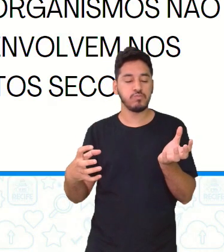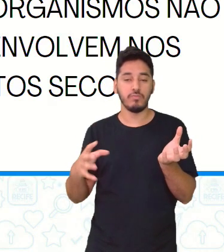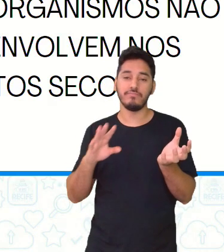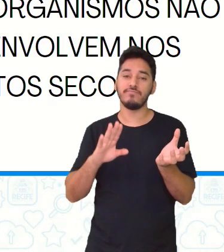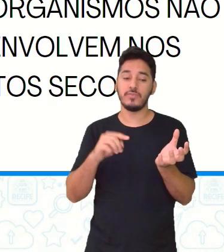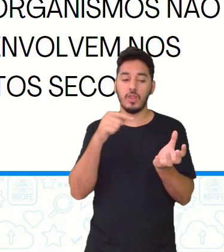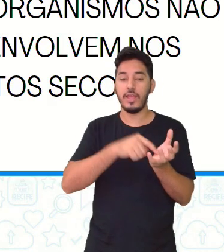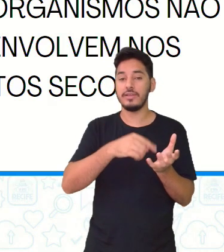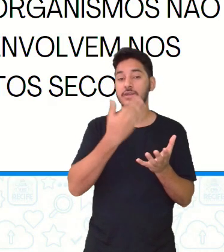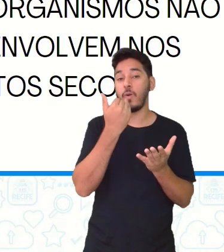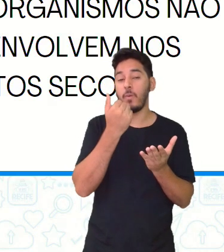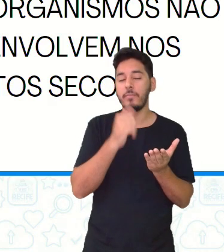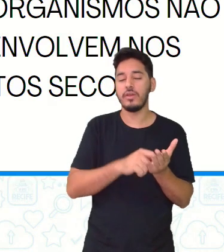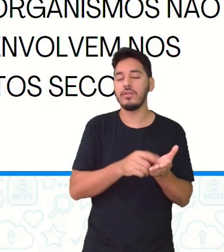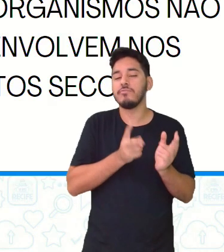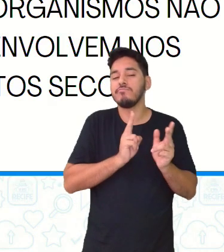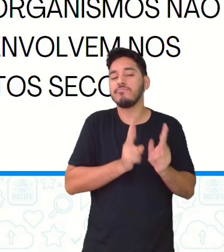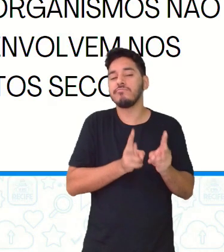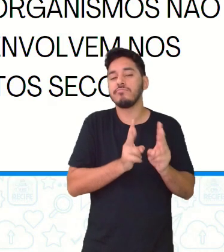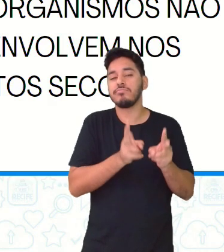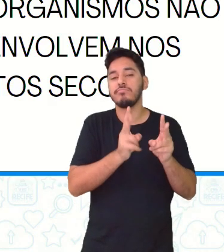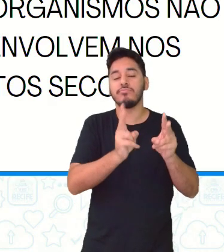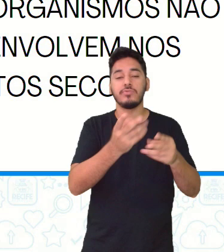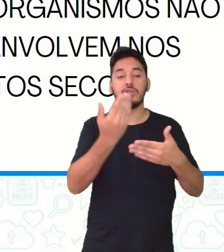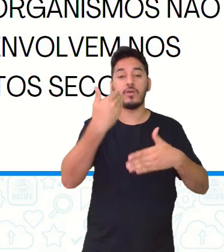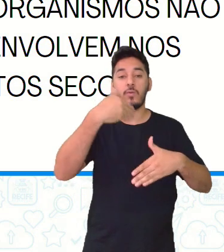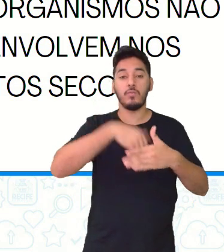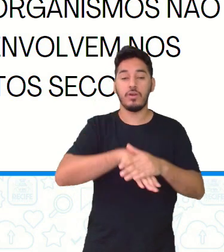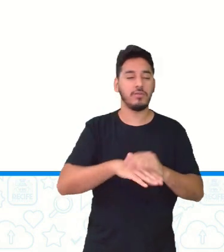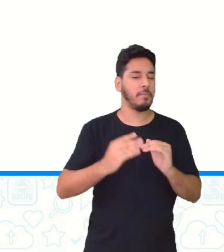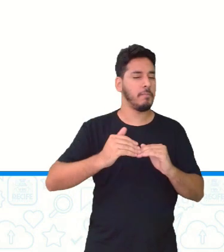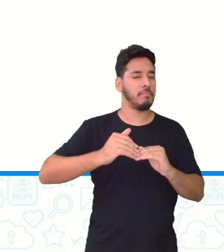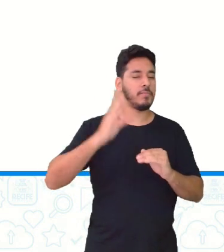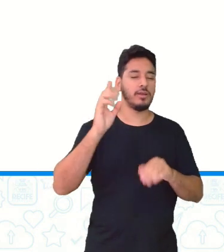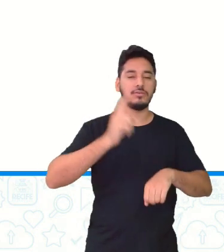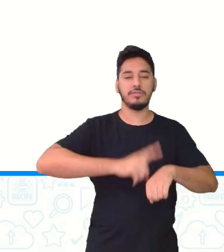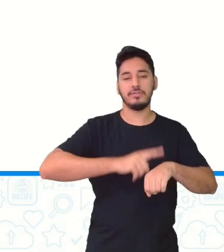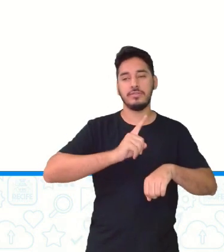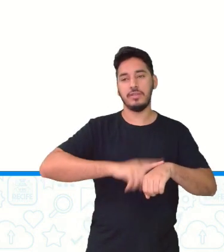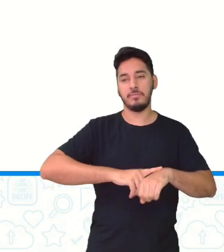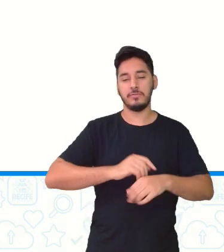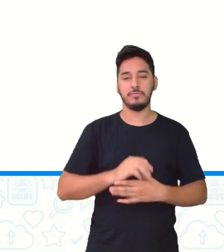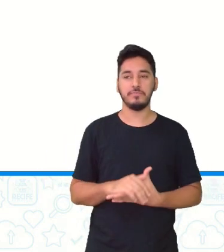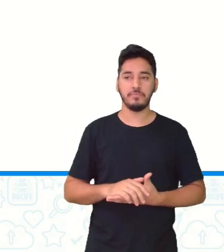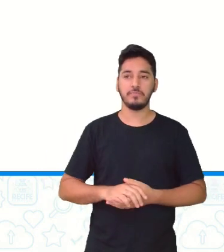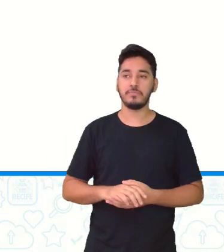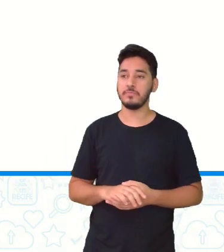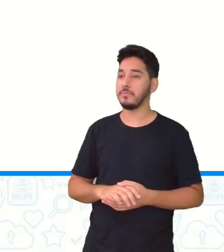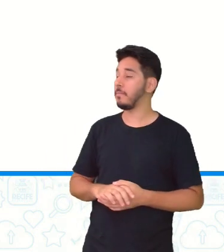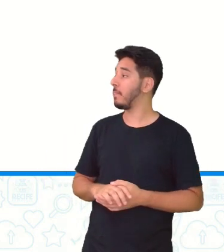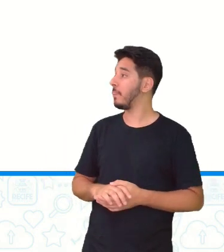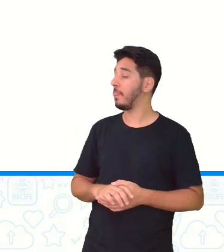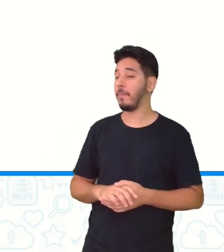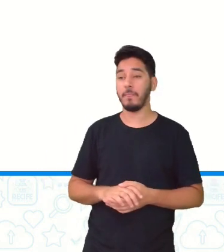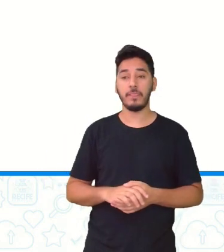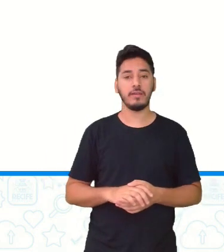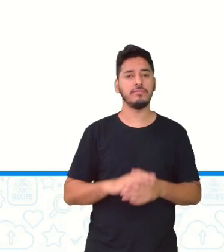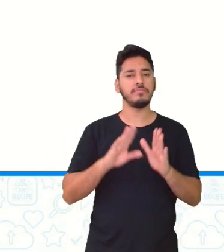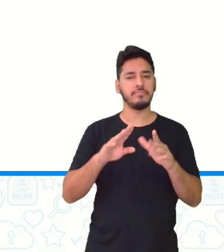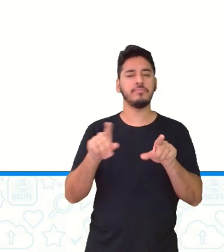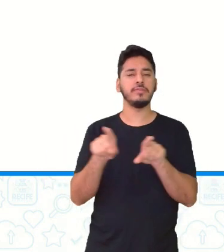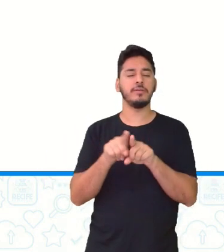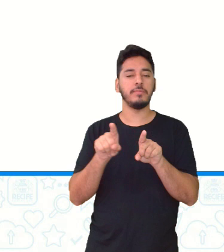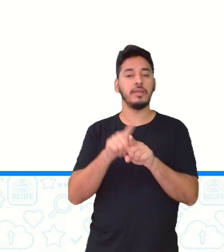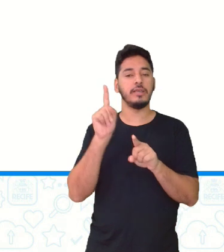se mantenha aí por mais tempo, se conserve por muito mais tempo. Além disso tudo,